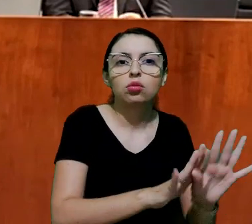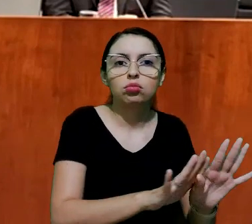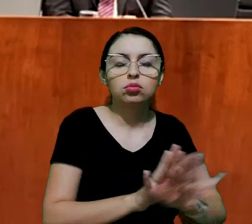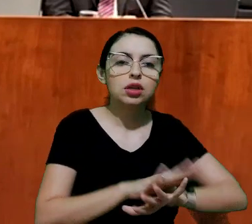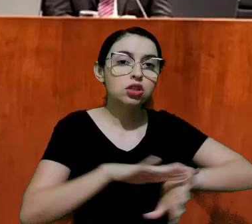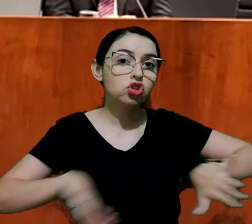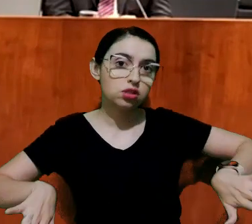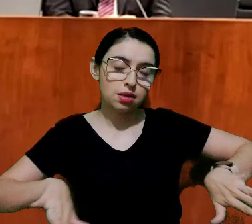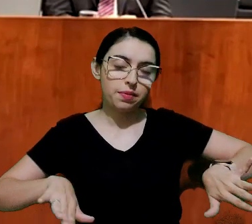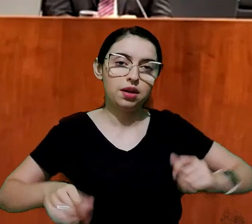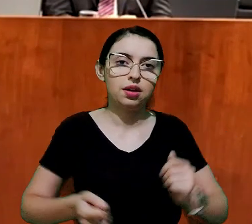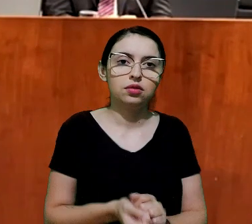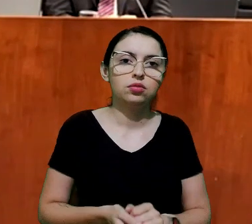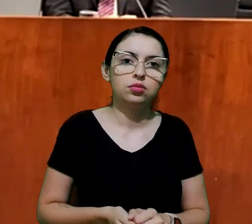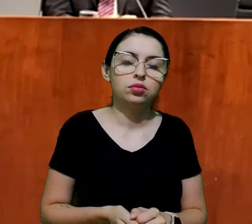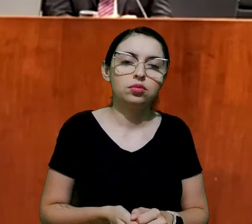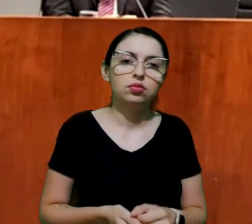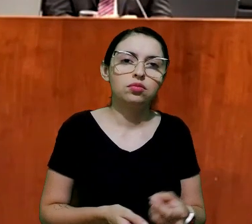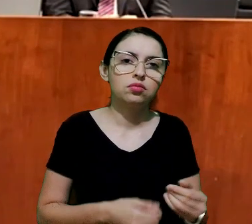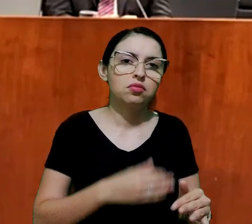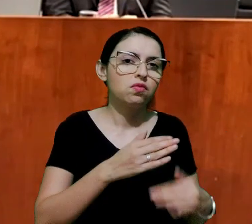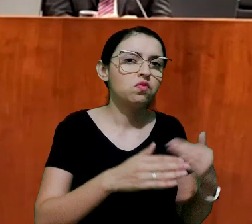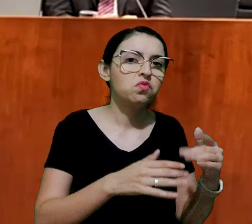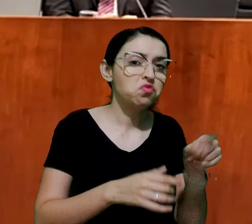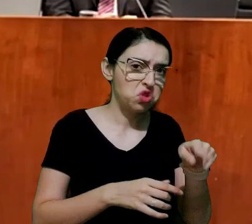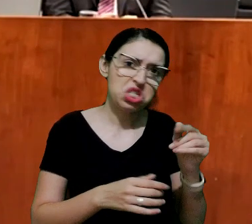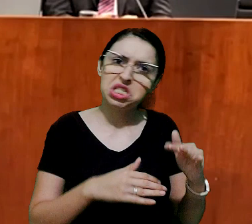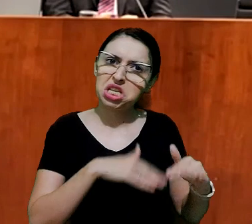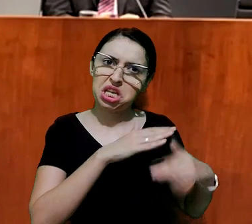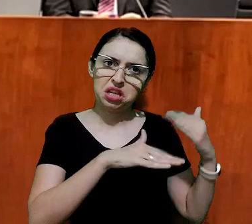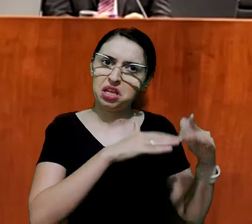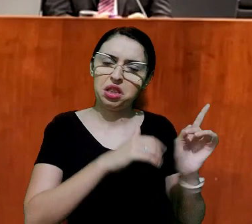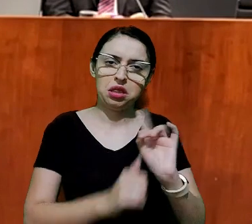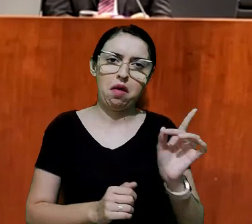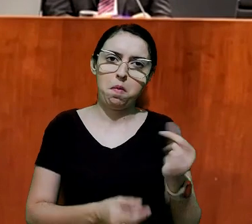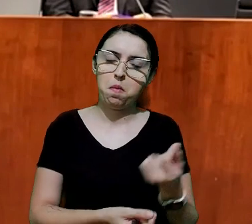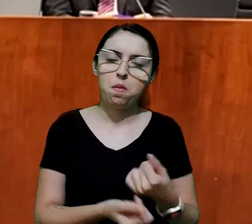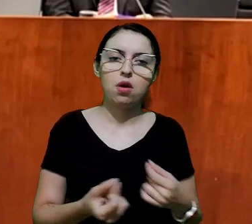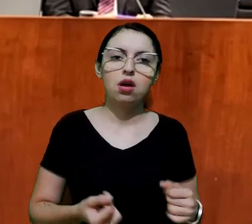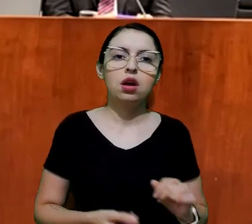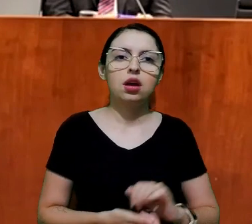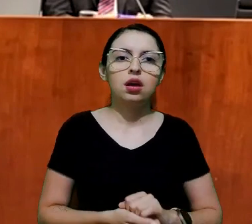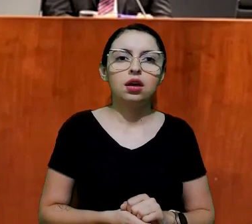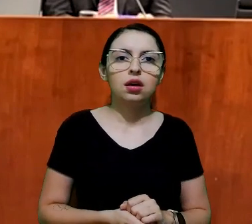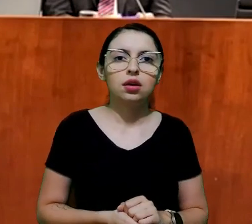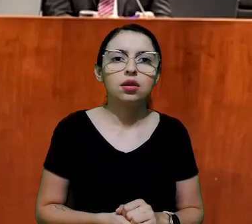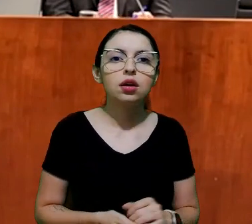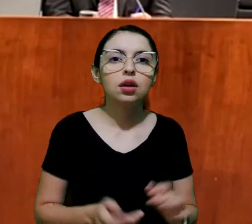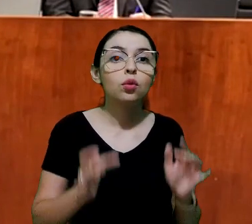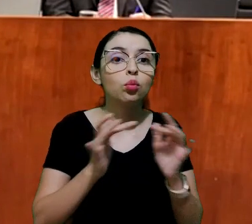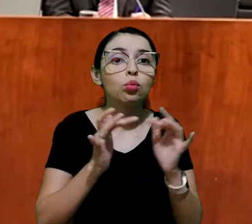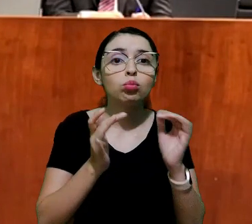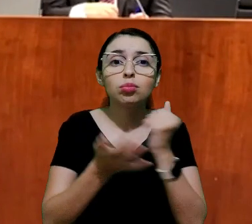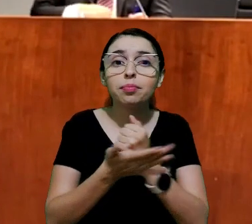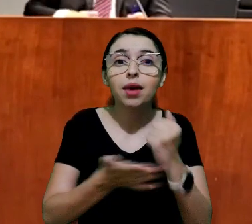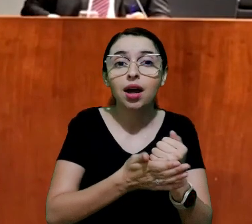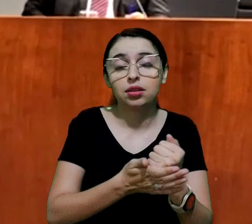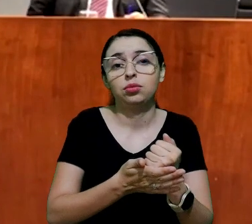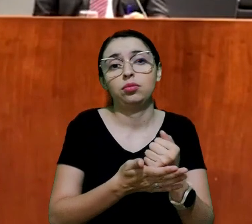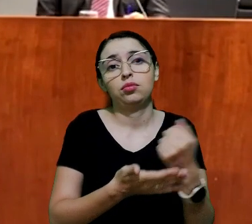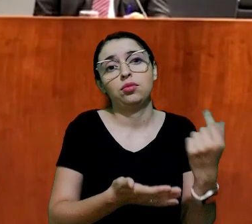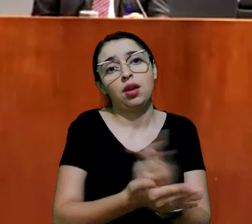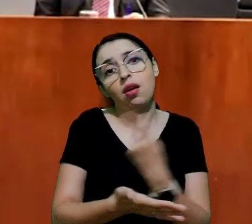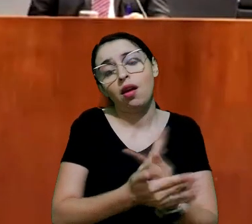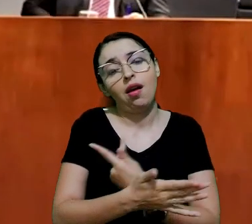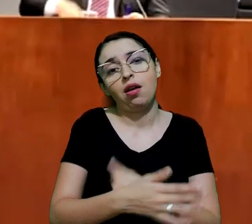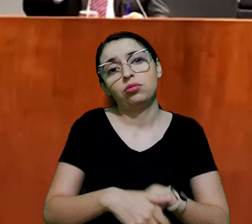seus. Você não é meu herdeiro. Você está... É um pacto que não é o pacto do